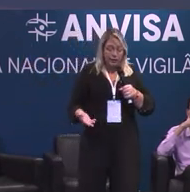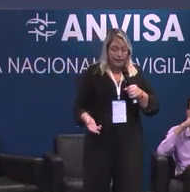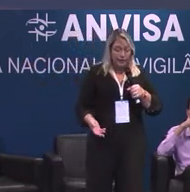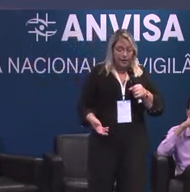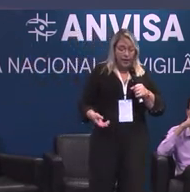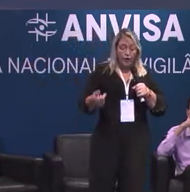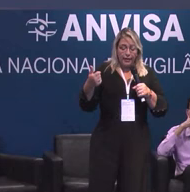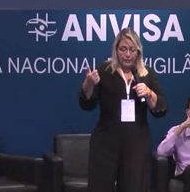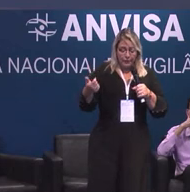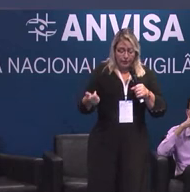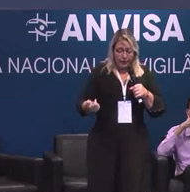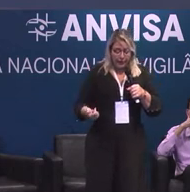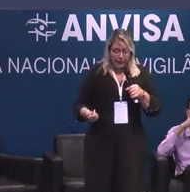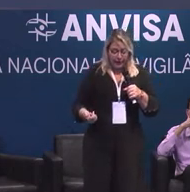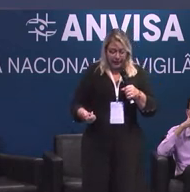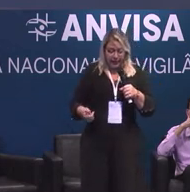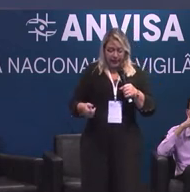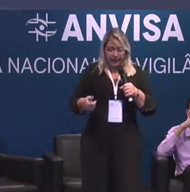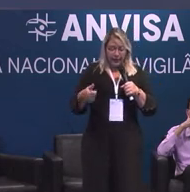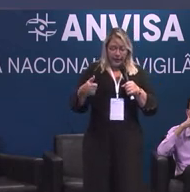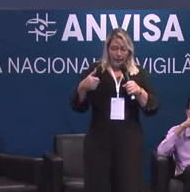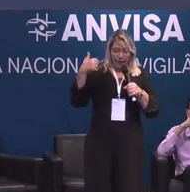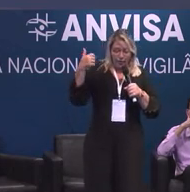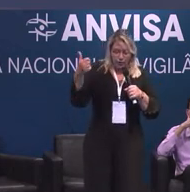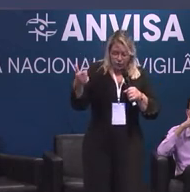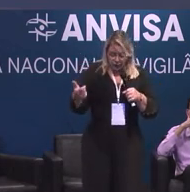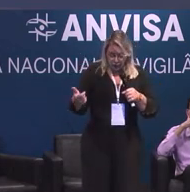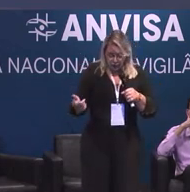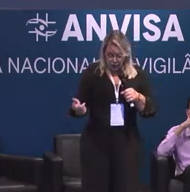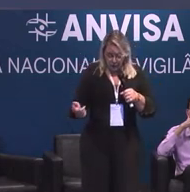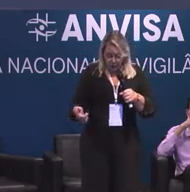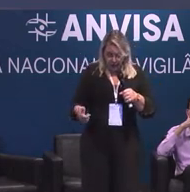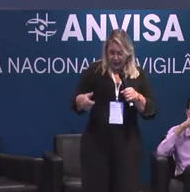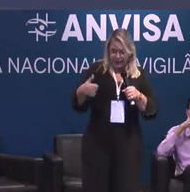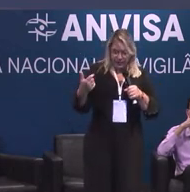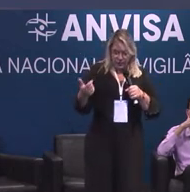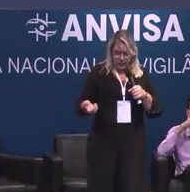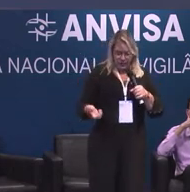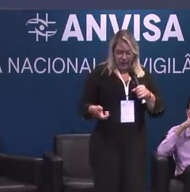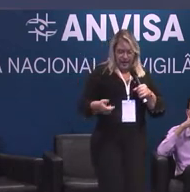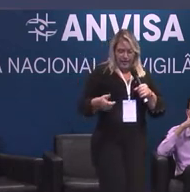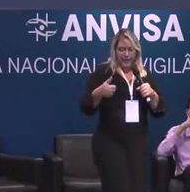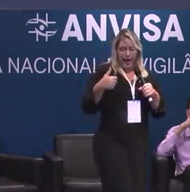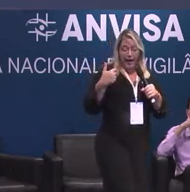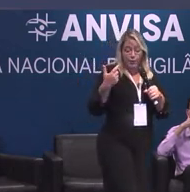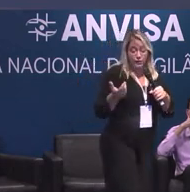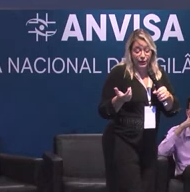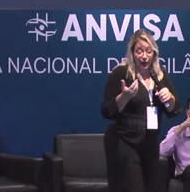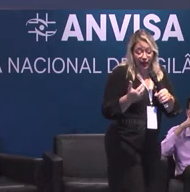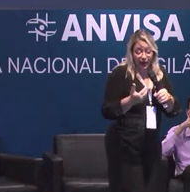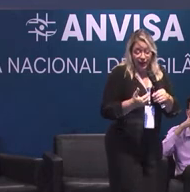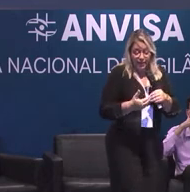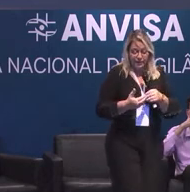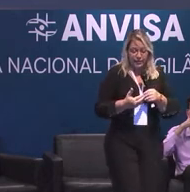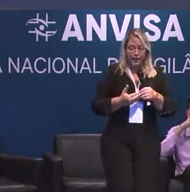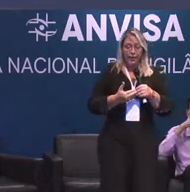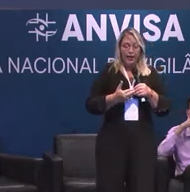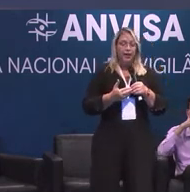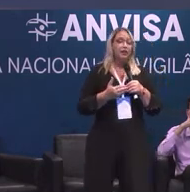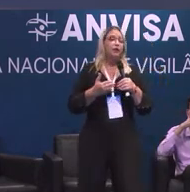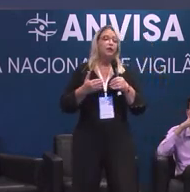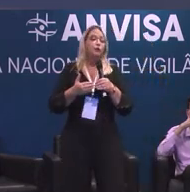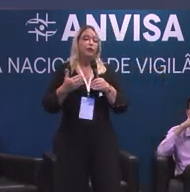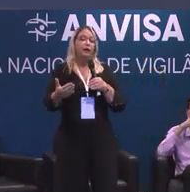crianças, fortalecimento da cidadania, melhores condições políticas e sociais, a remoção de barreiras, né,